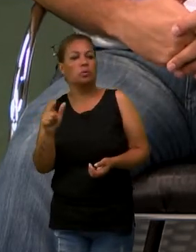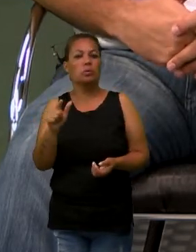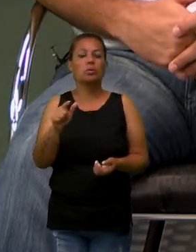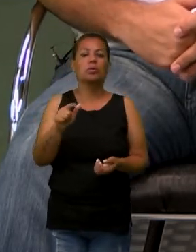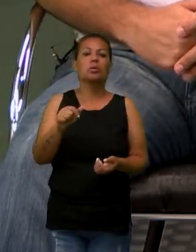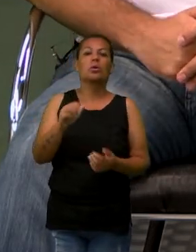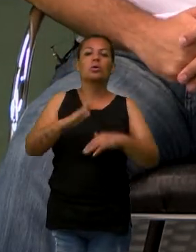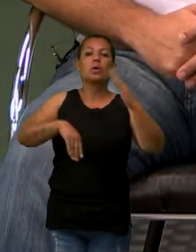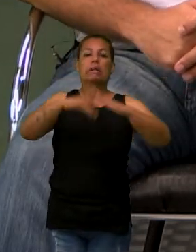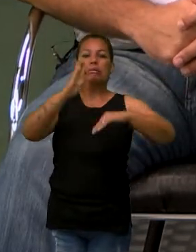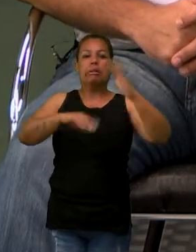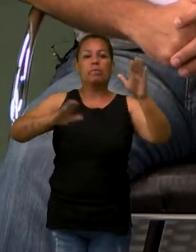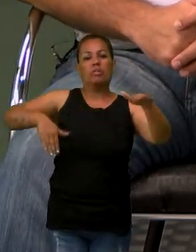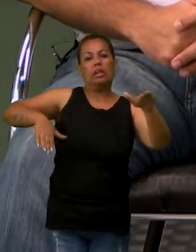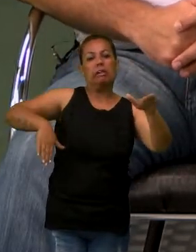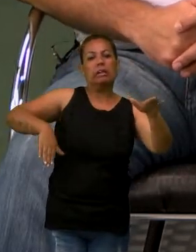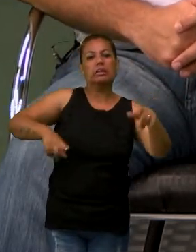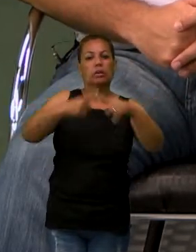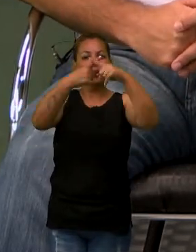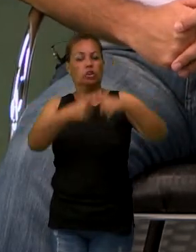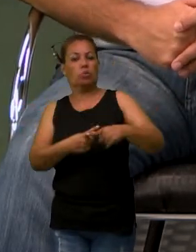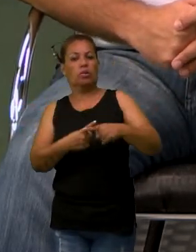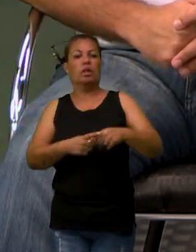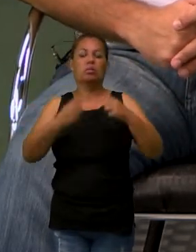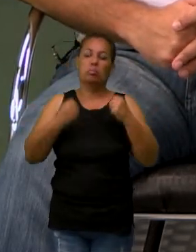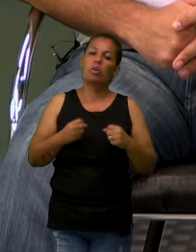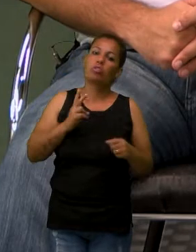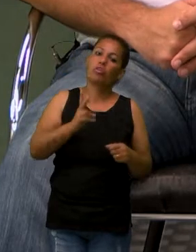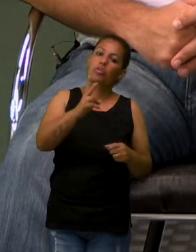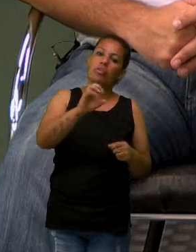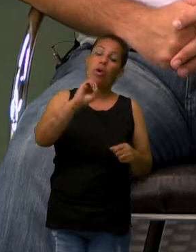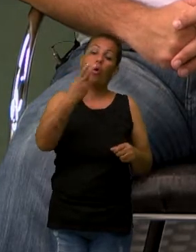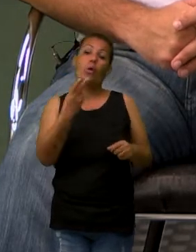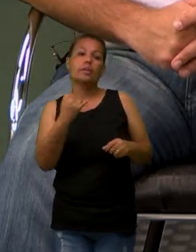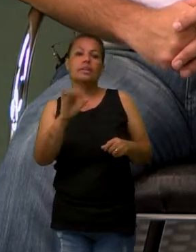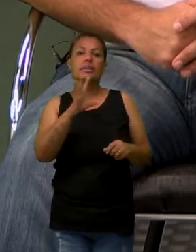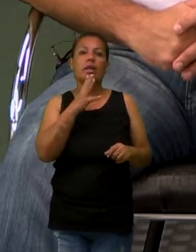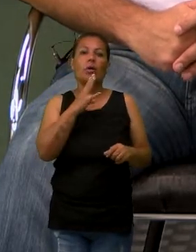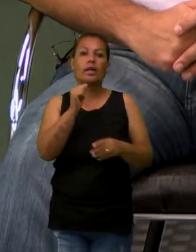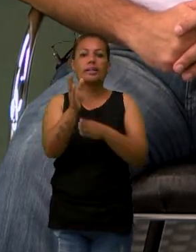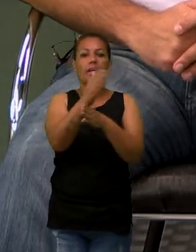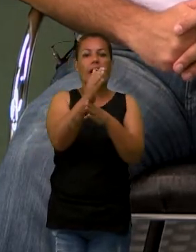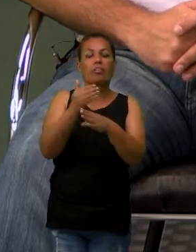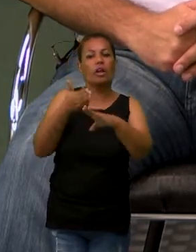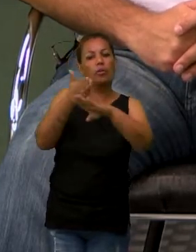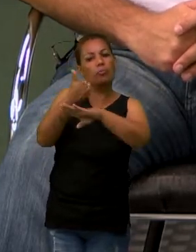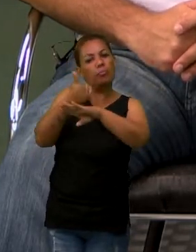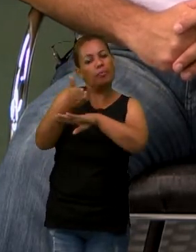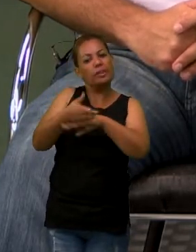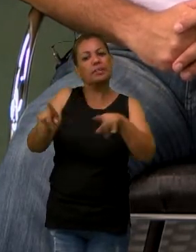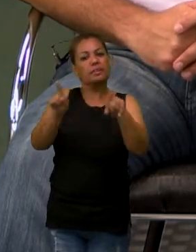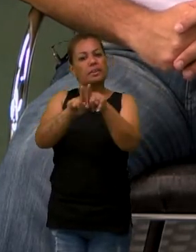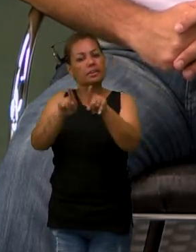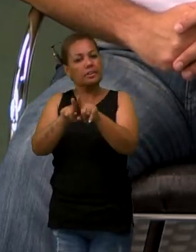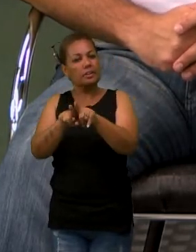prática da natação competitiva daí pode continuar ou então se quiser conhecer a vela participar da vela também é só procurar o